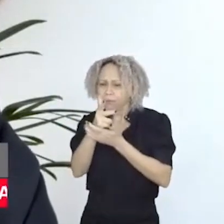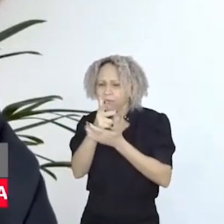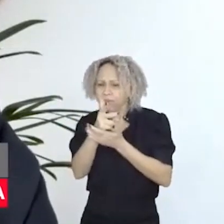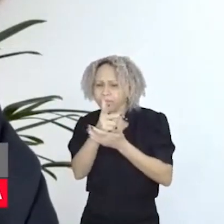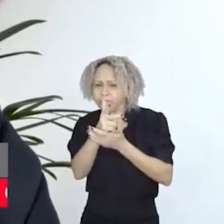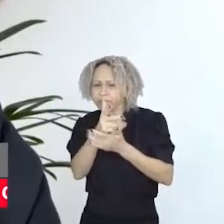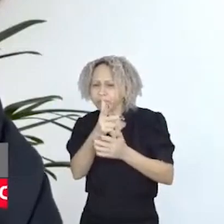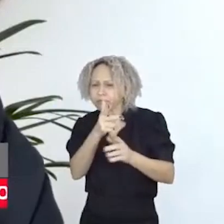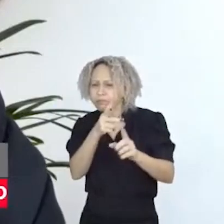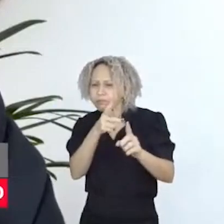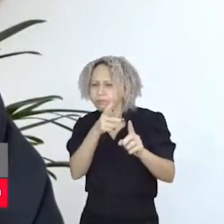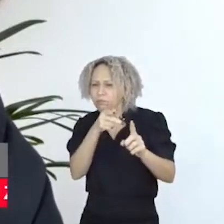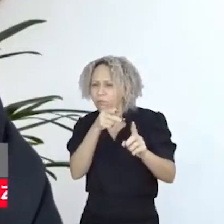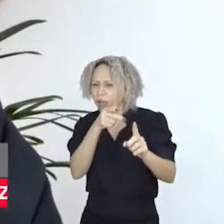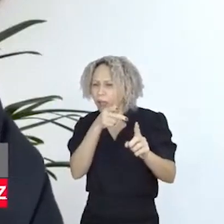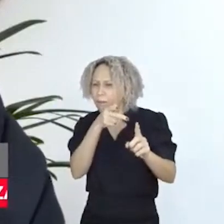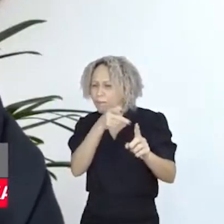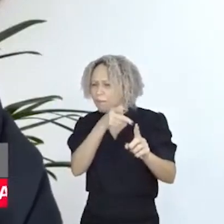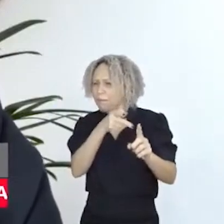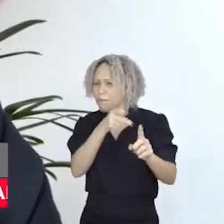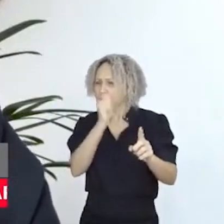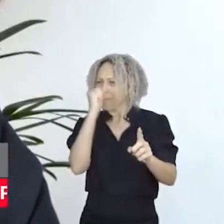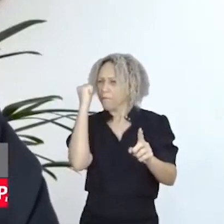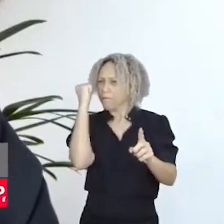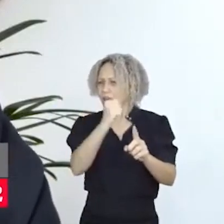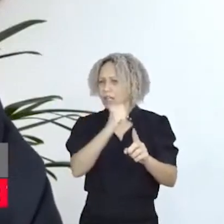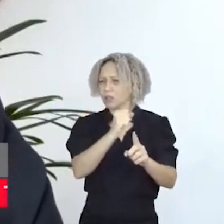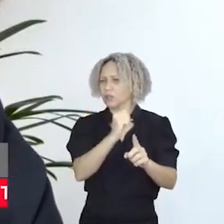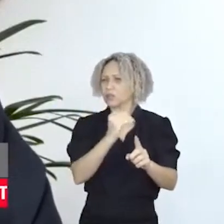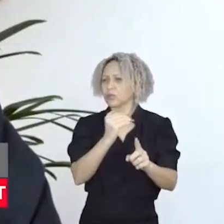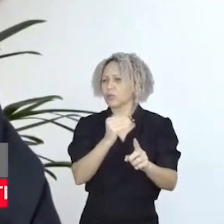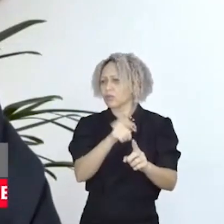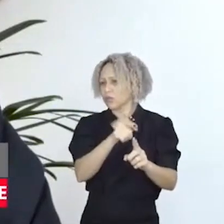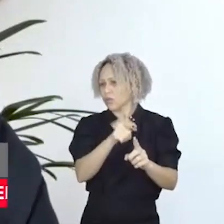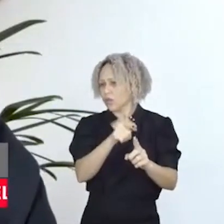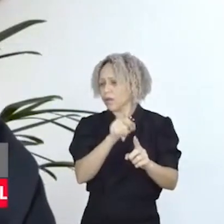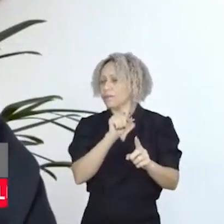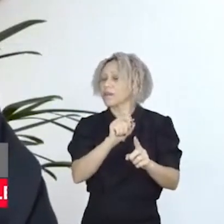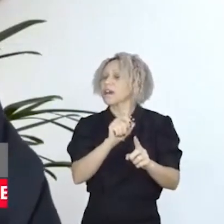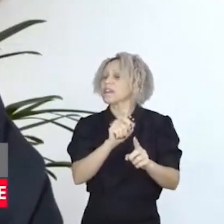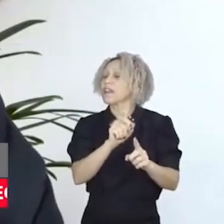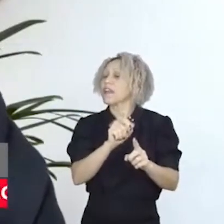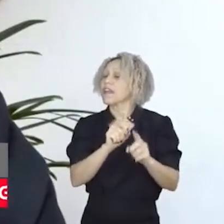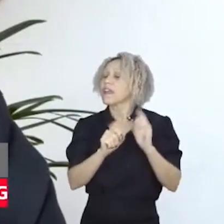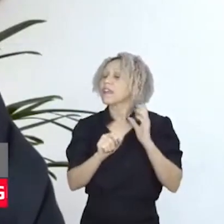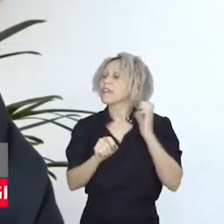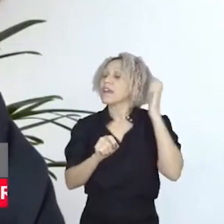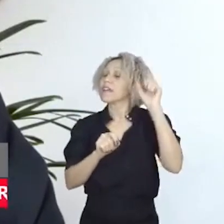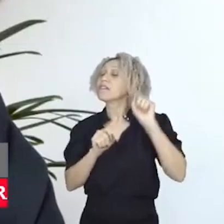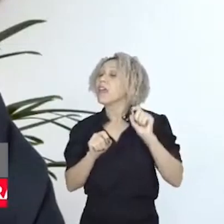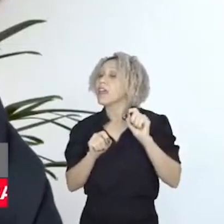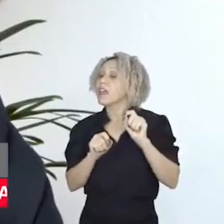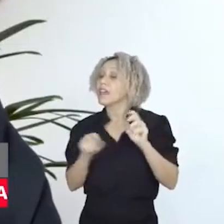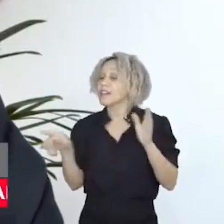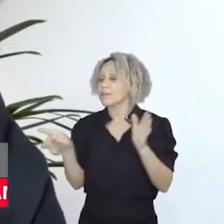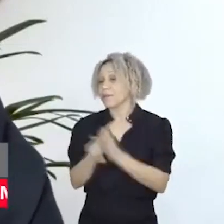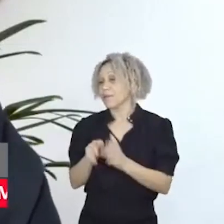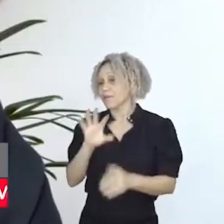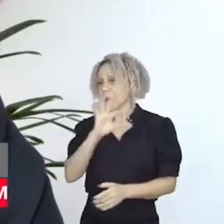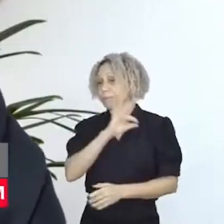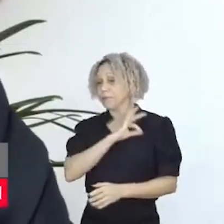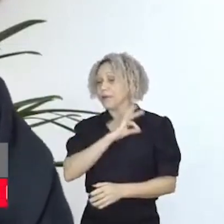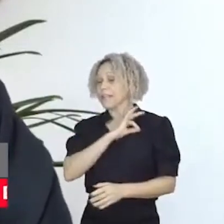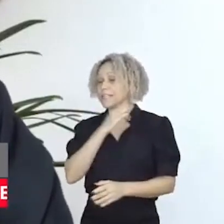Marielle era uma bala da polícia. Depois, entre os mandantes do crime,